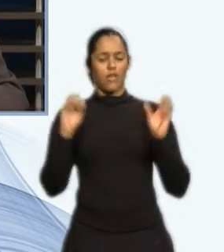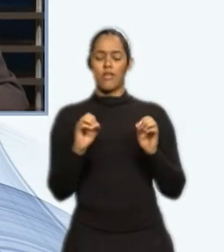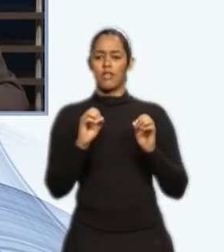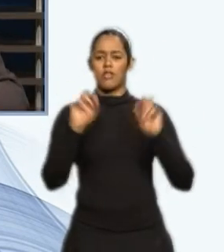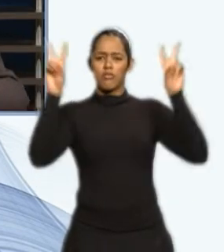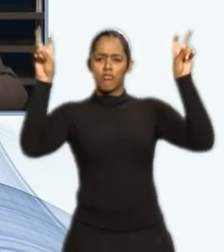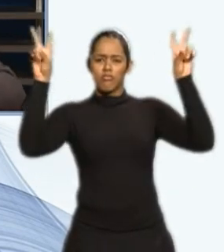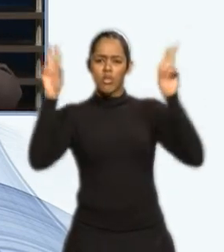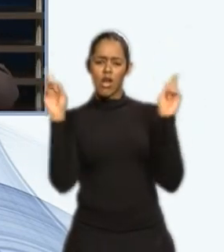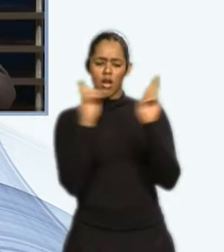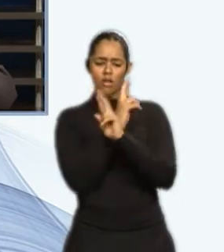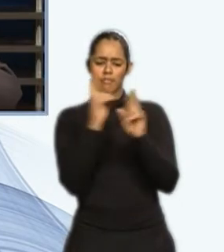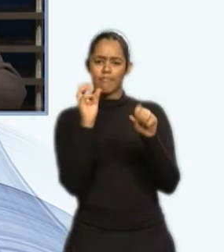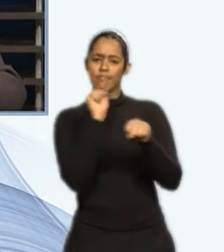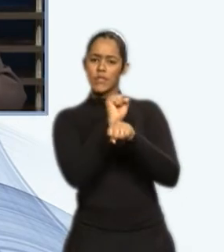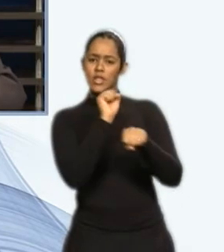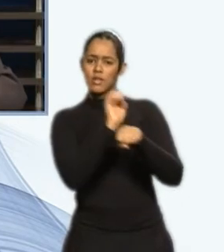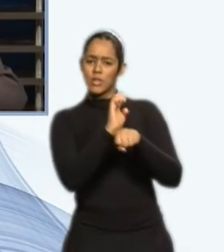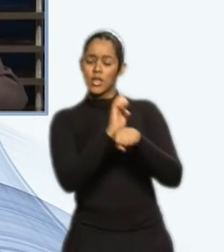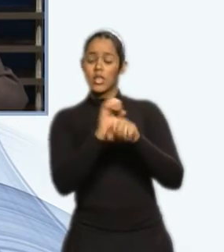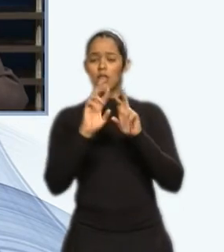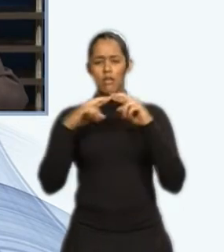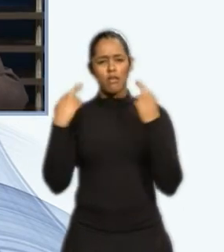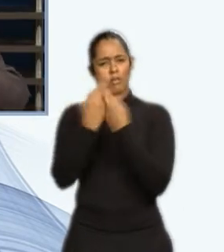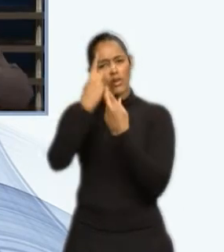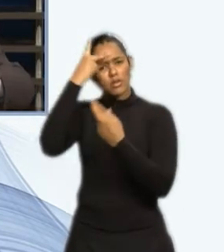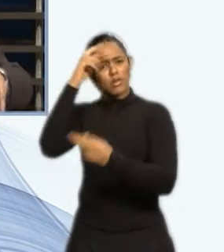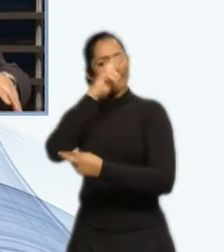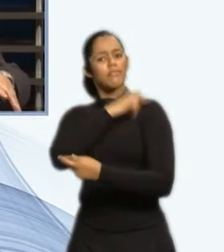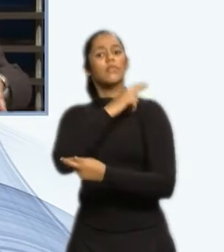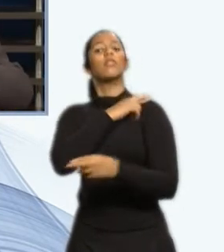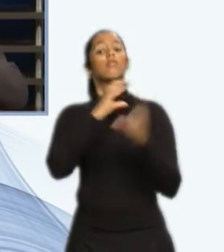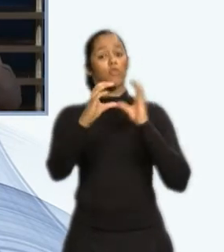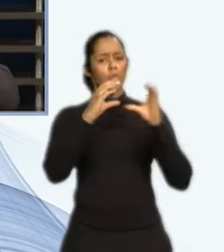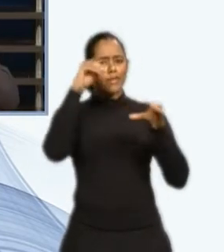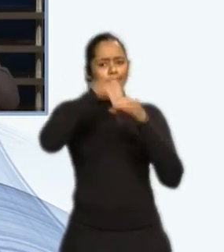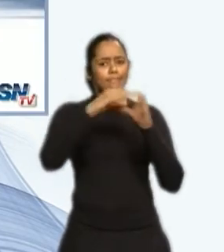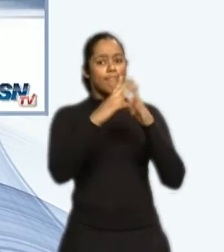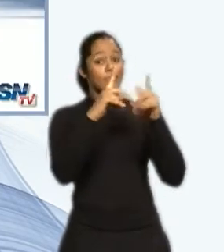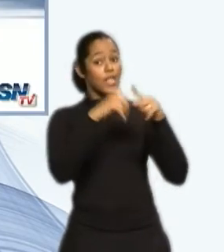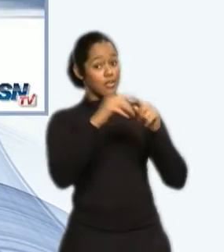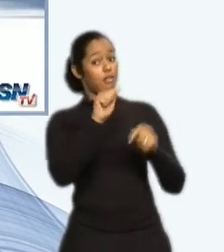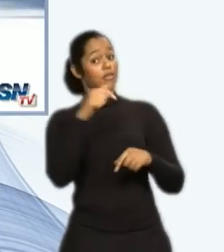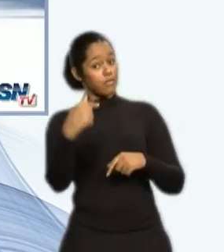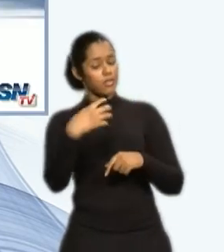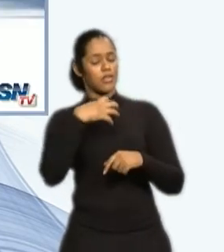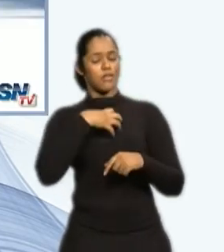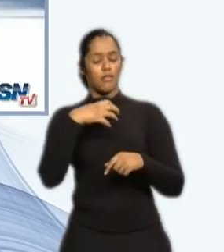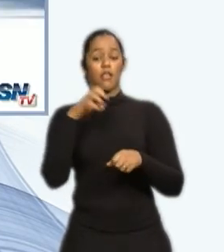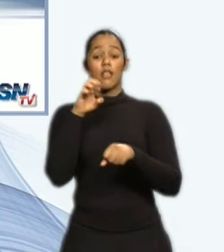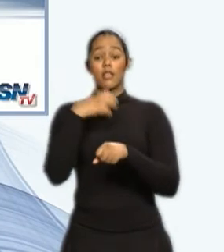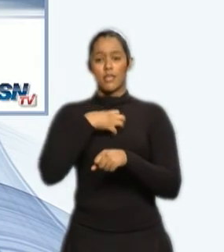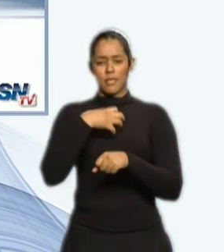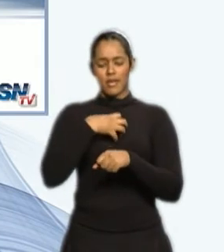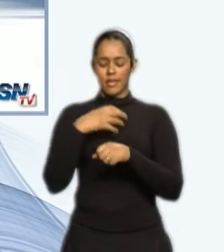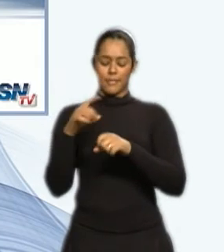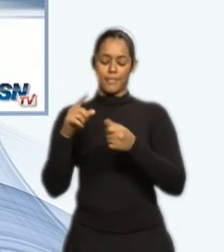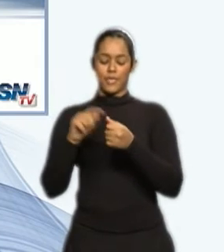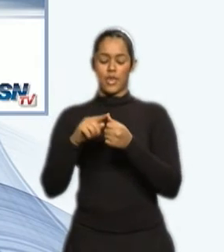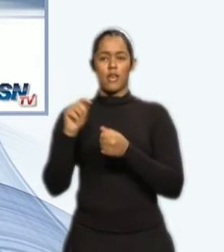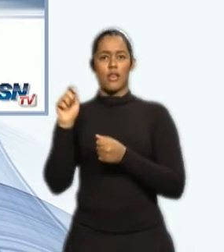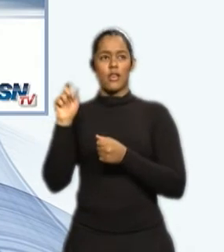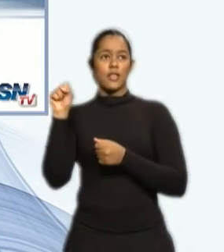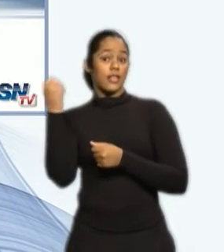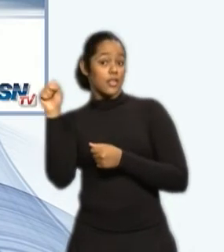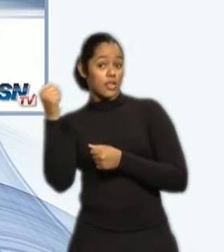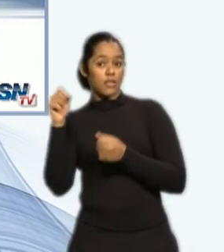Esperança reuniu as pessoas responsáveis pela comunicação nas congregações adventistas dos estados da Bahia, Sergipe e até